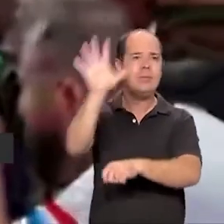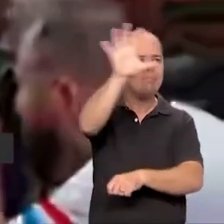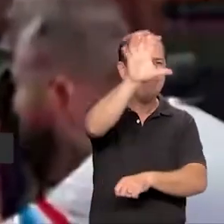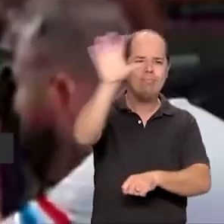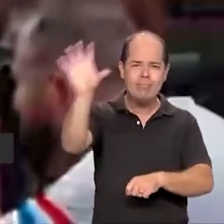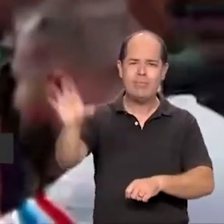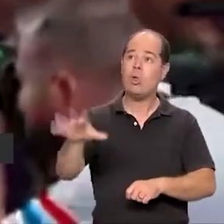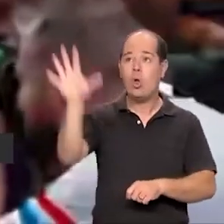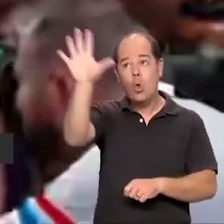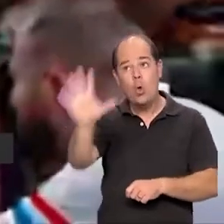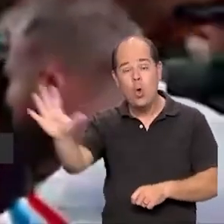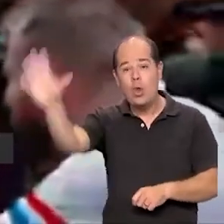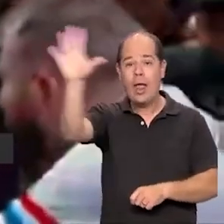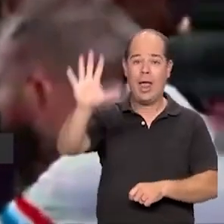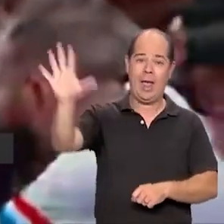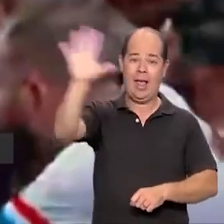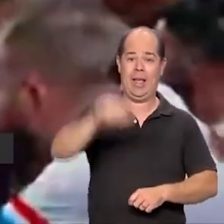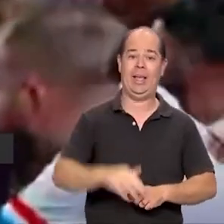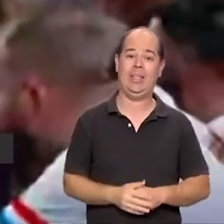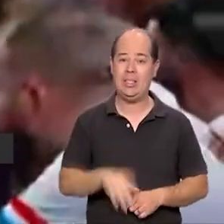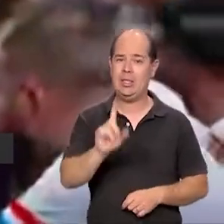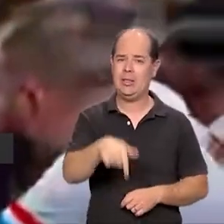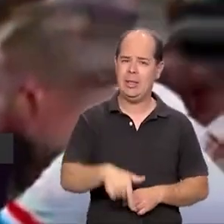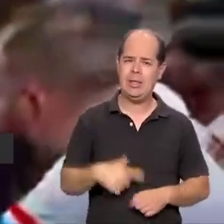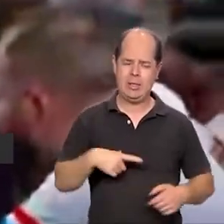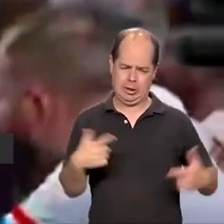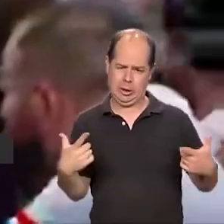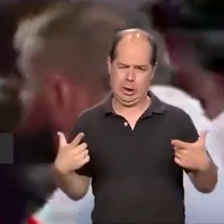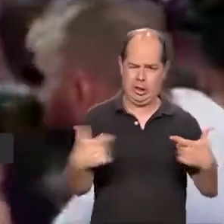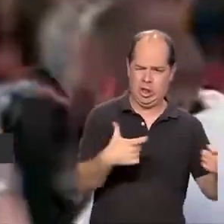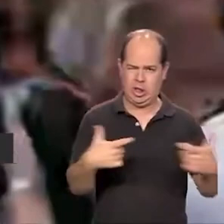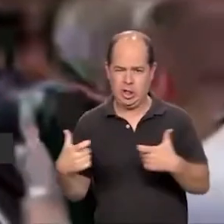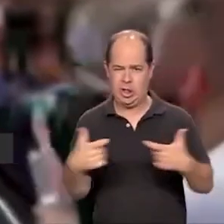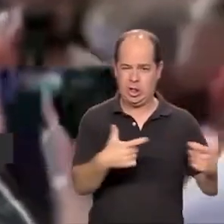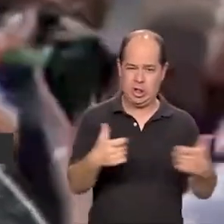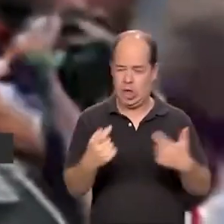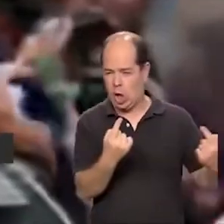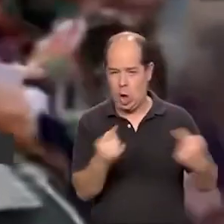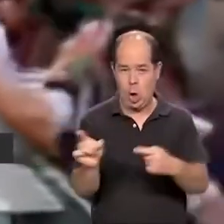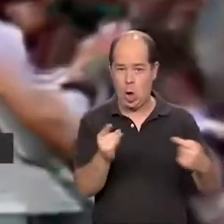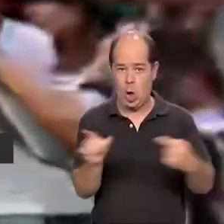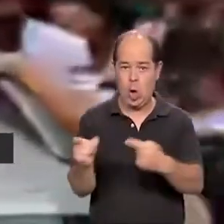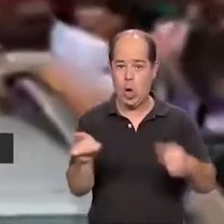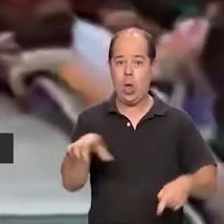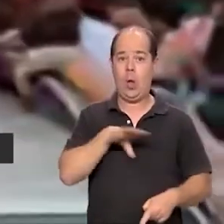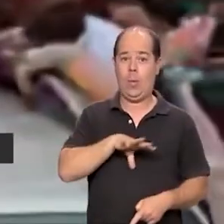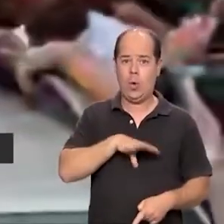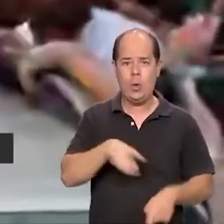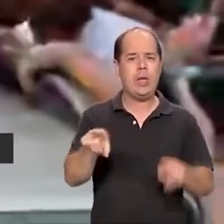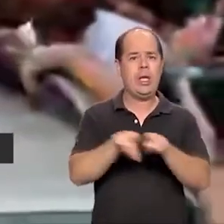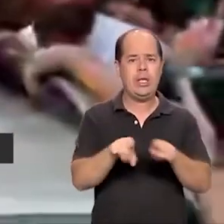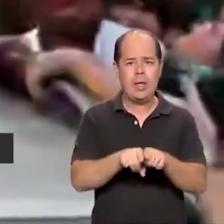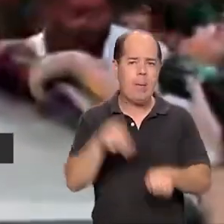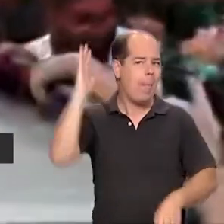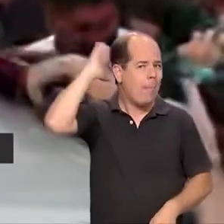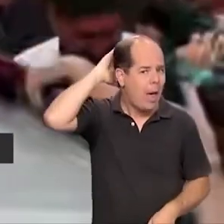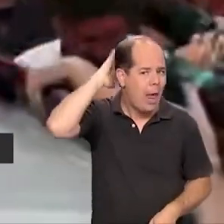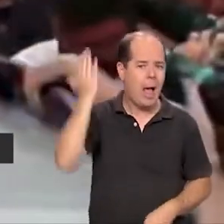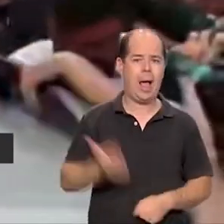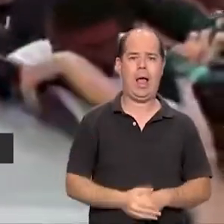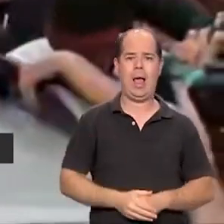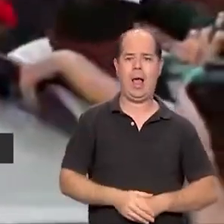do Nordeste. Essas batalhas contra as tropas portuguesas ocorreram também no Pará, no